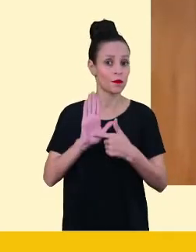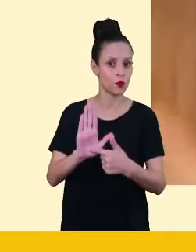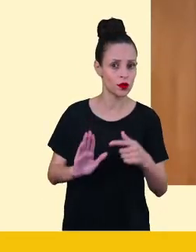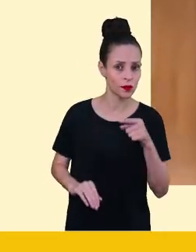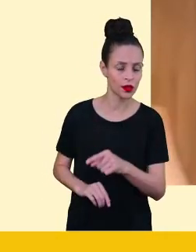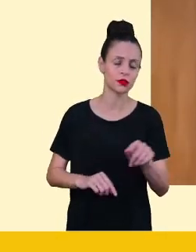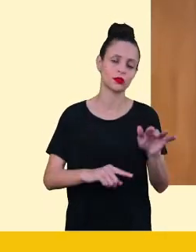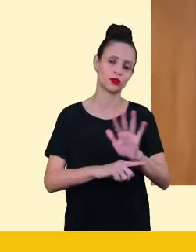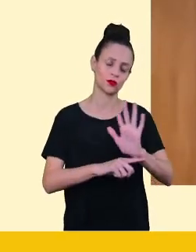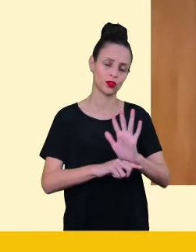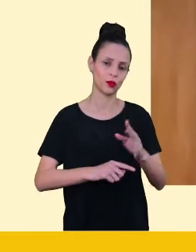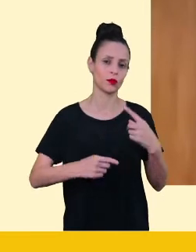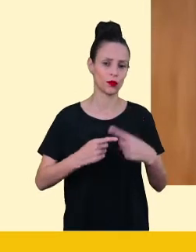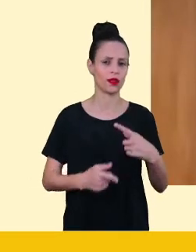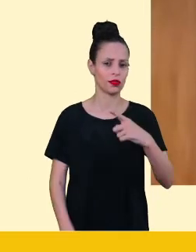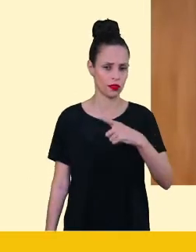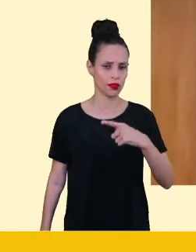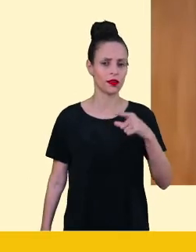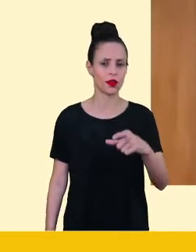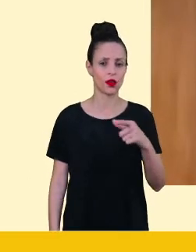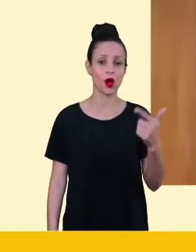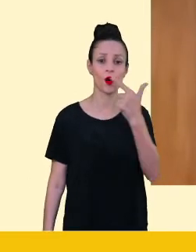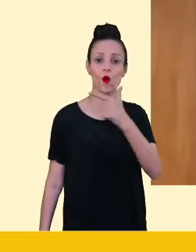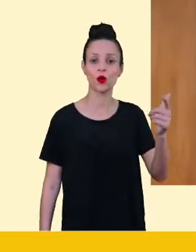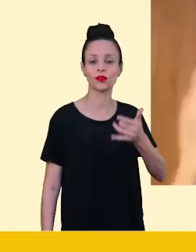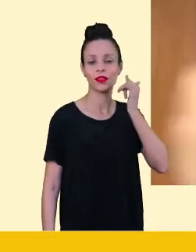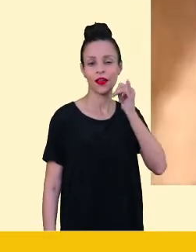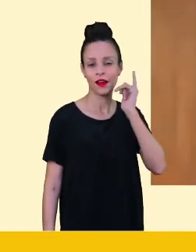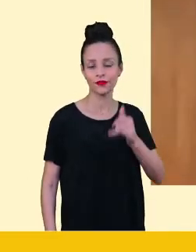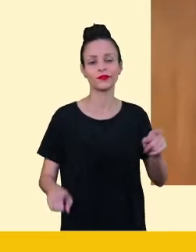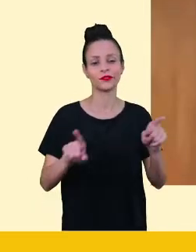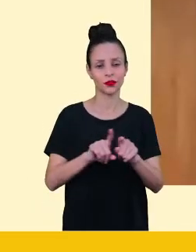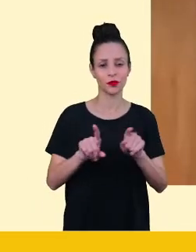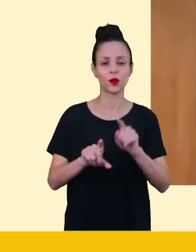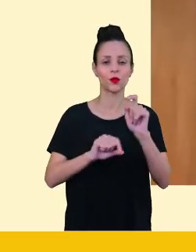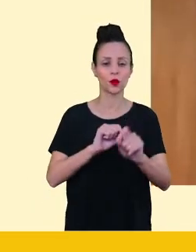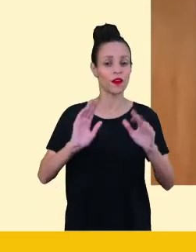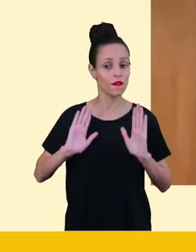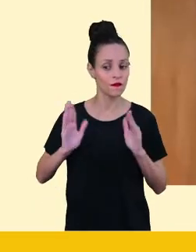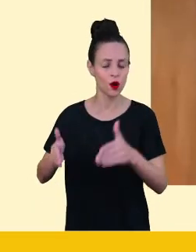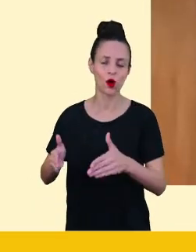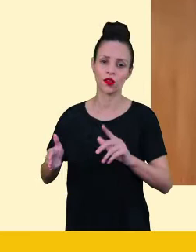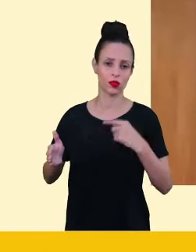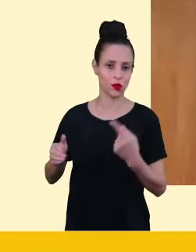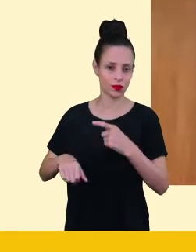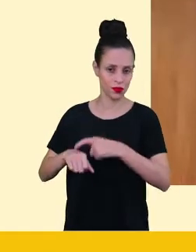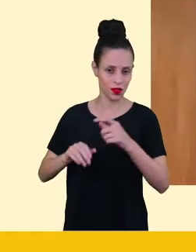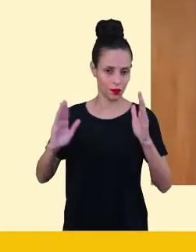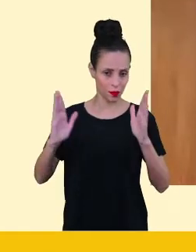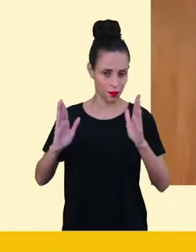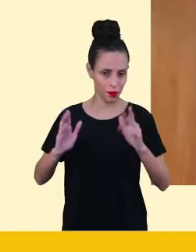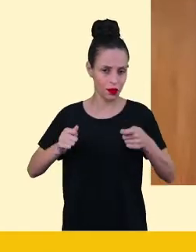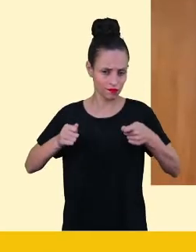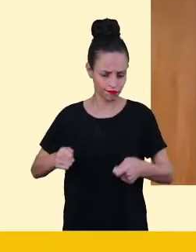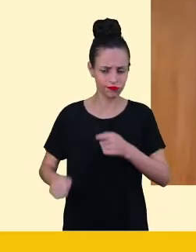apontar para isso, para o fim do filme, no sentido de que existe quase que uma outra narrativa possível, que seria colocar o foco não na nossa